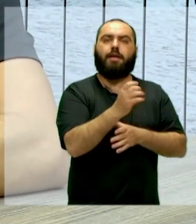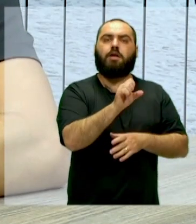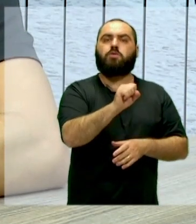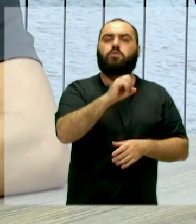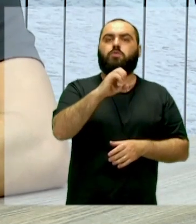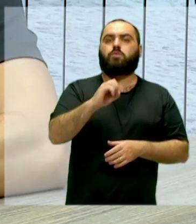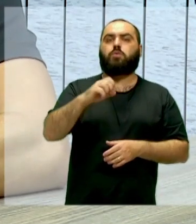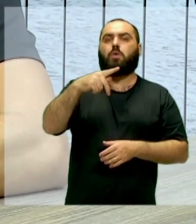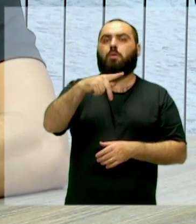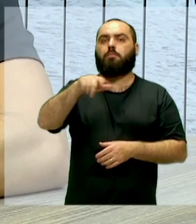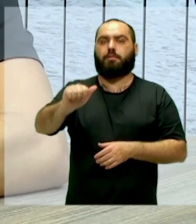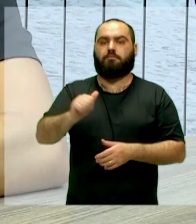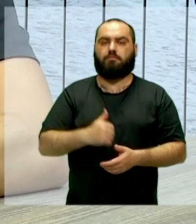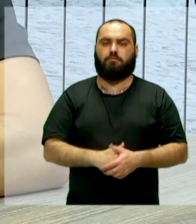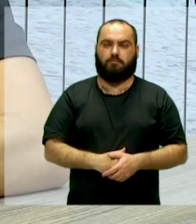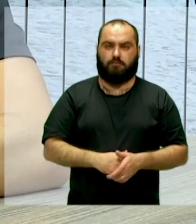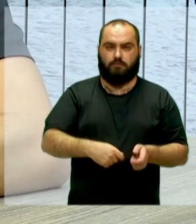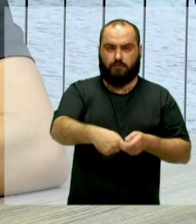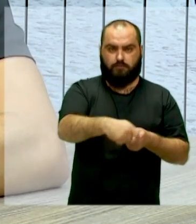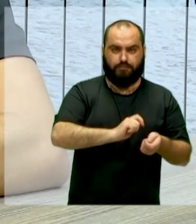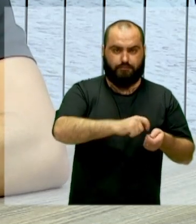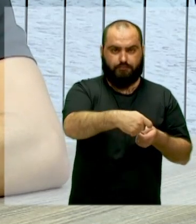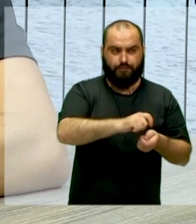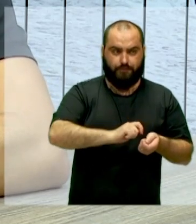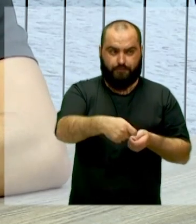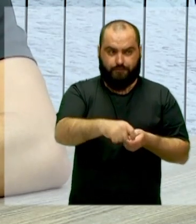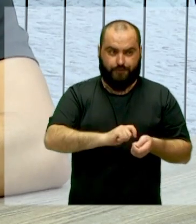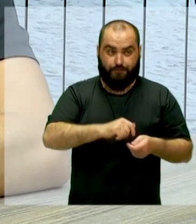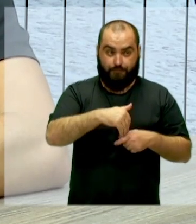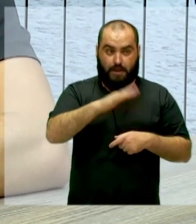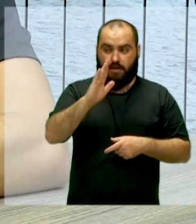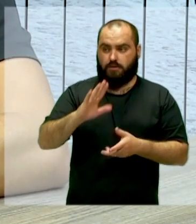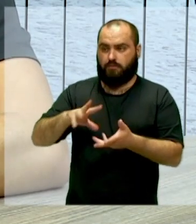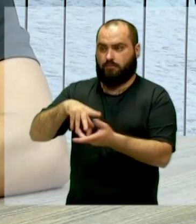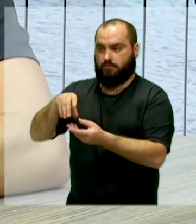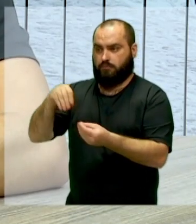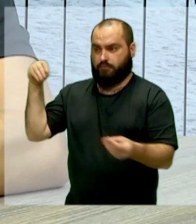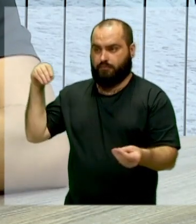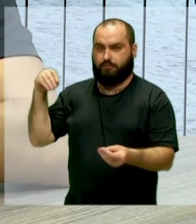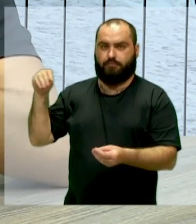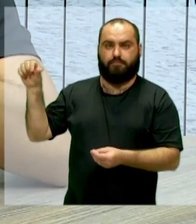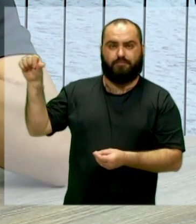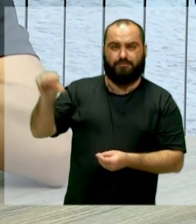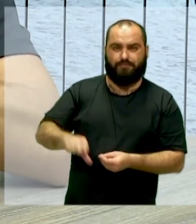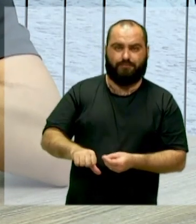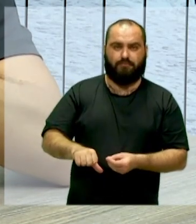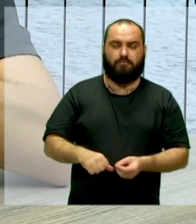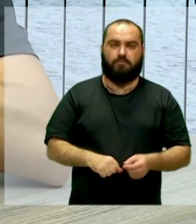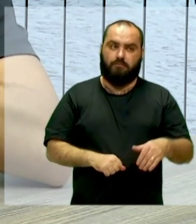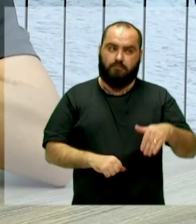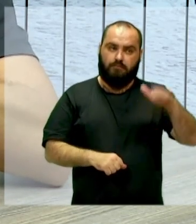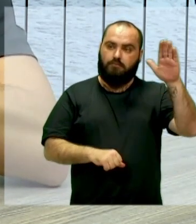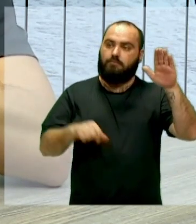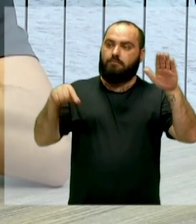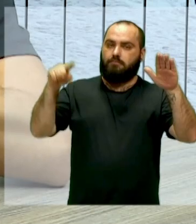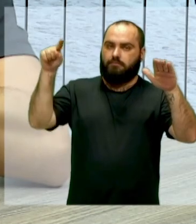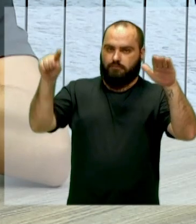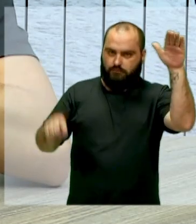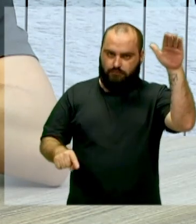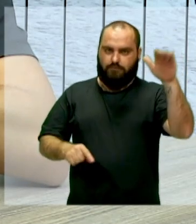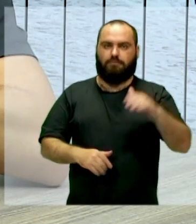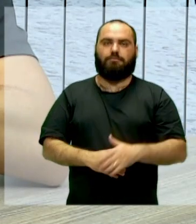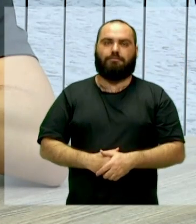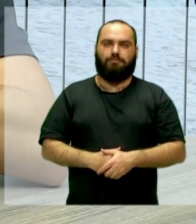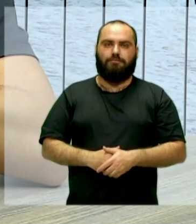máxima descasque mais e desembale menos né Então a nossa alimentação ela tá totalmente ligada com aquilo que a gente